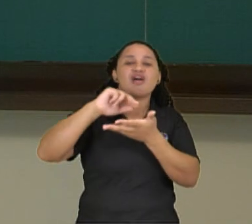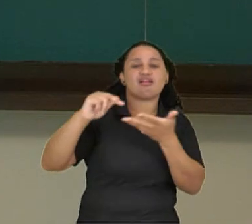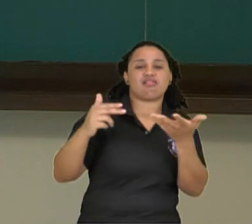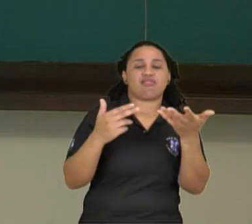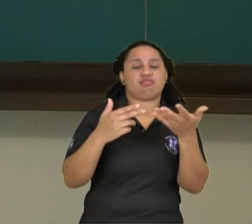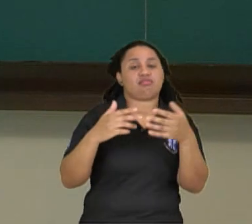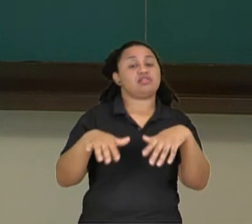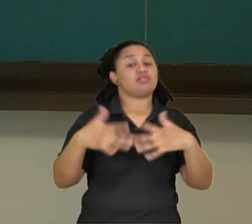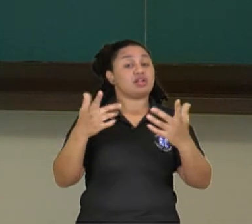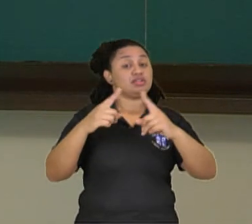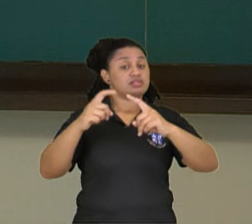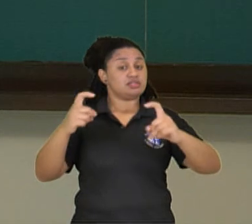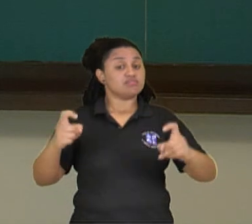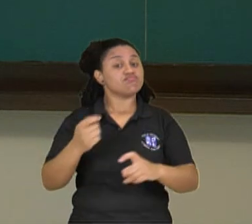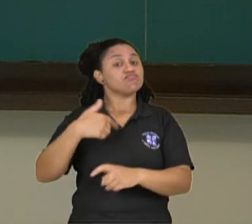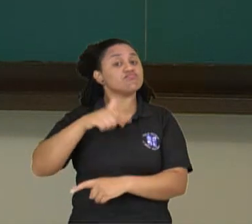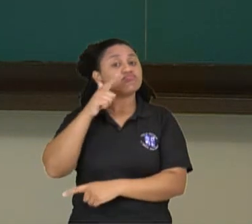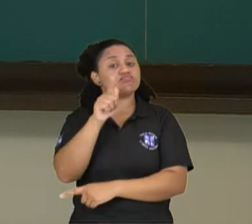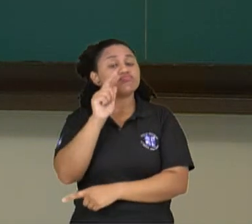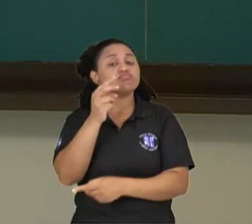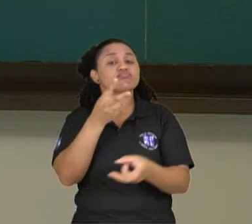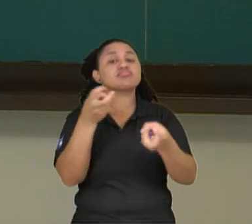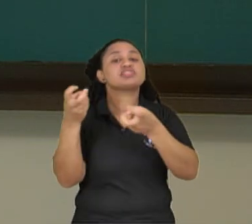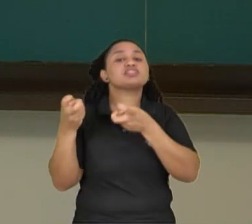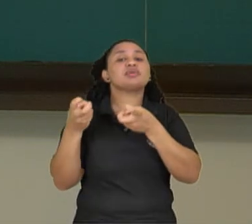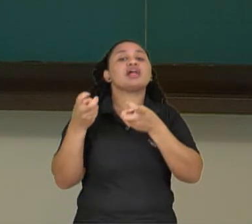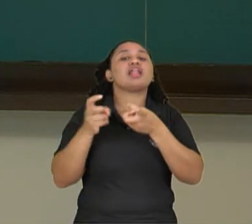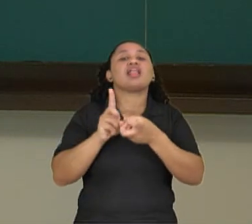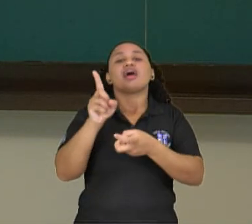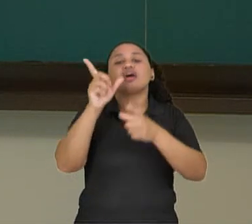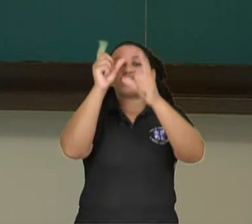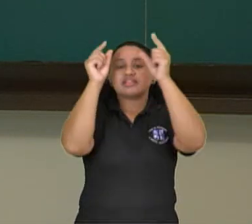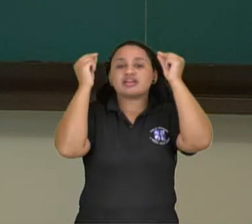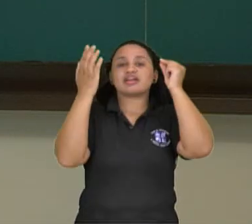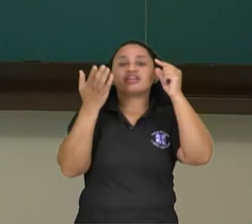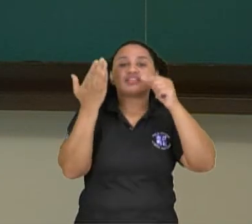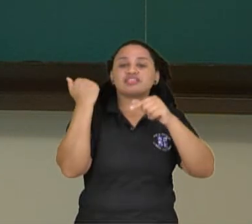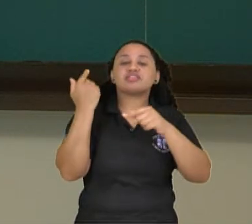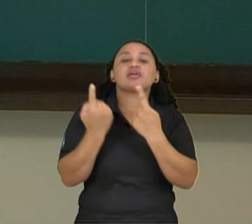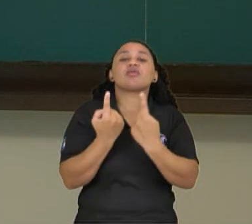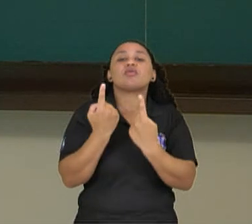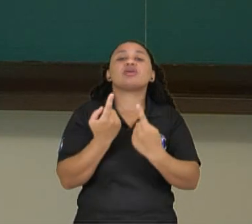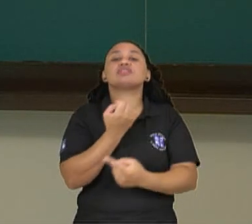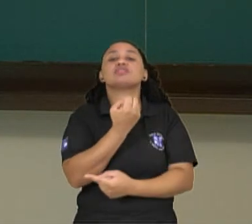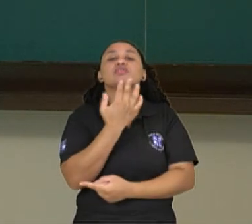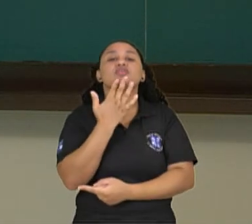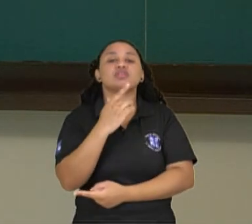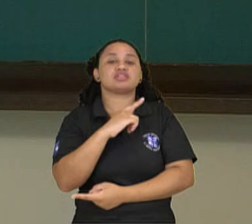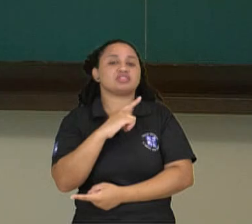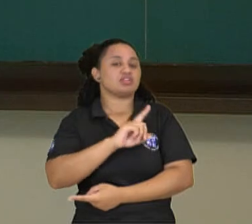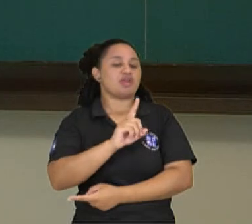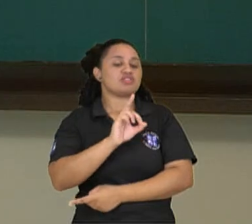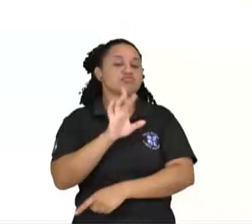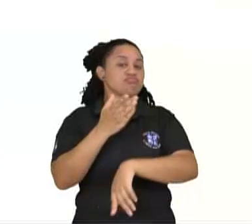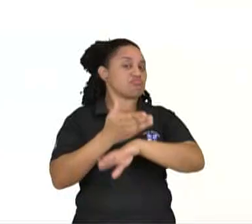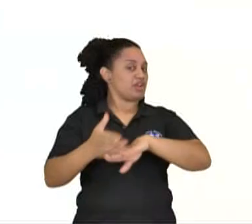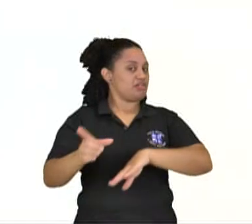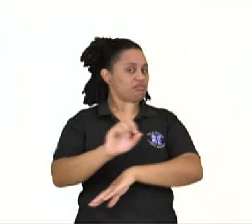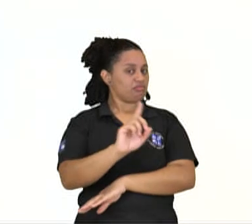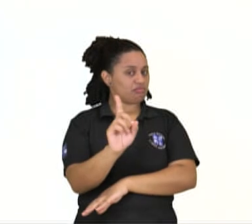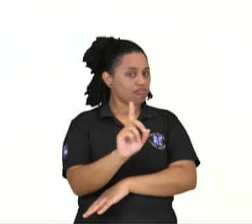primeiro lugar, certamente vem a extrema escassez de relíquias, e em segundo, a outra